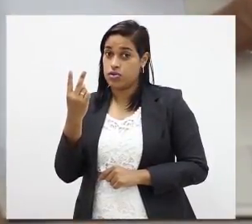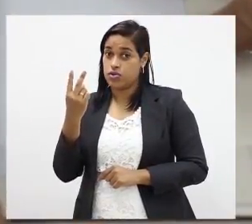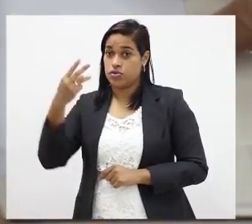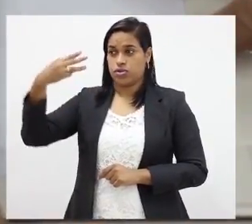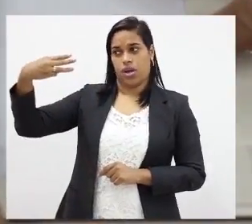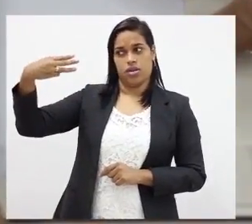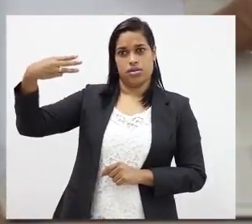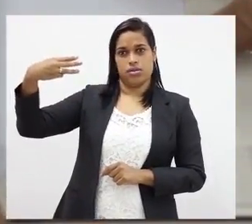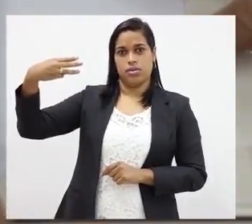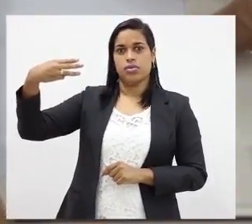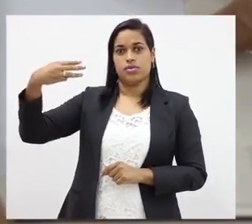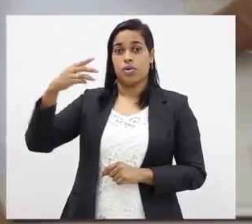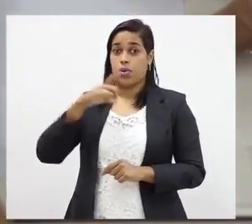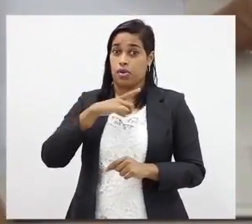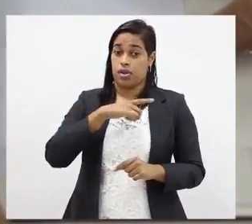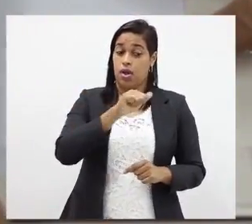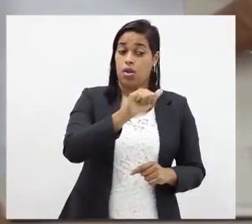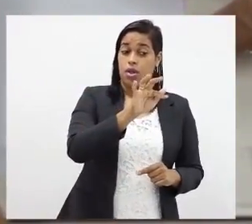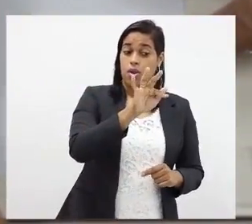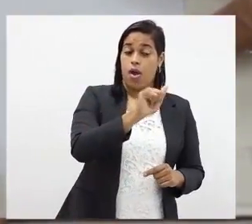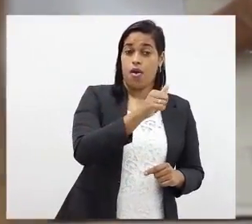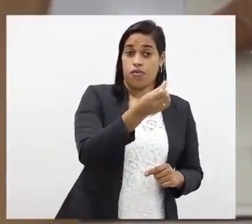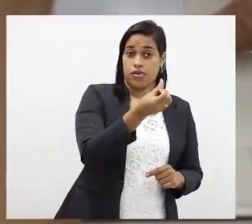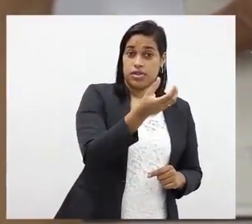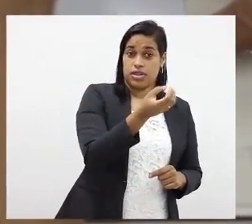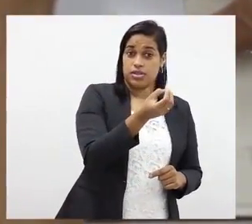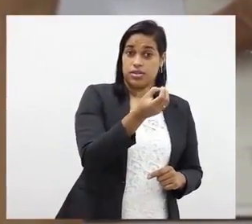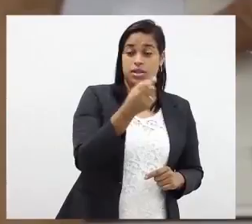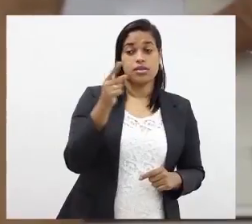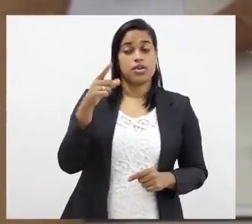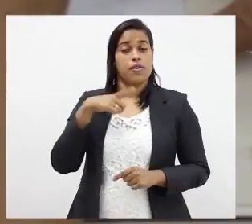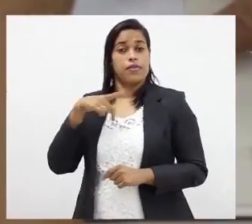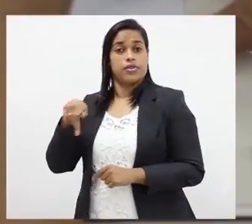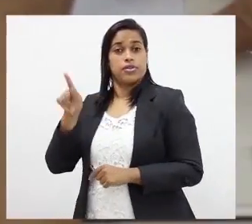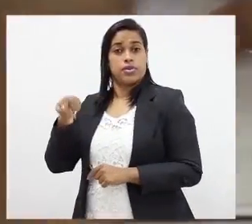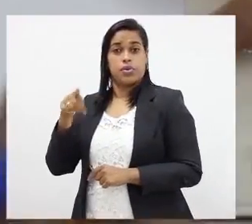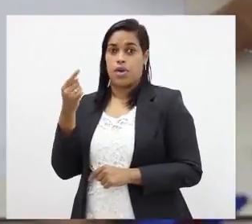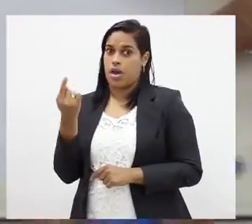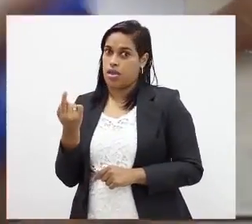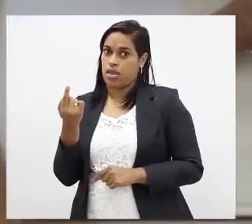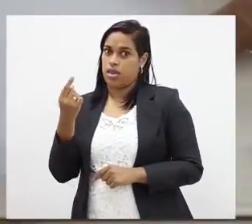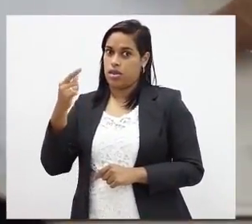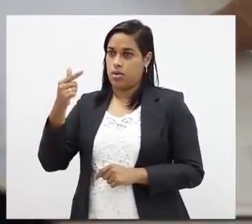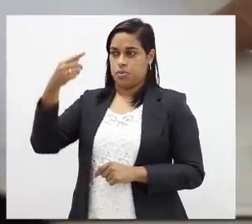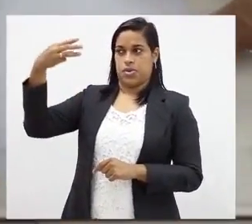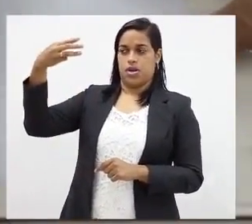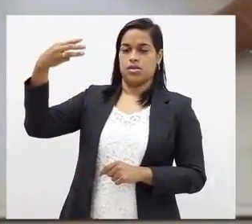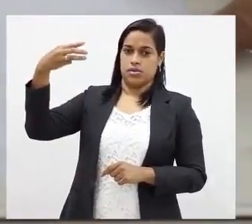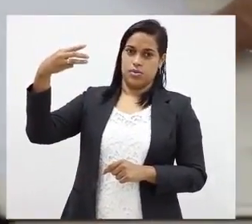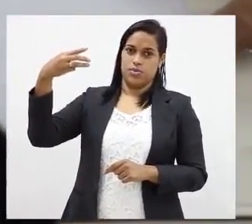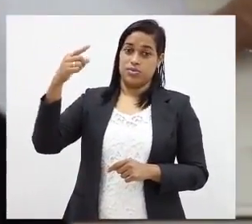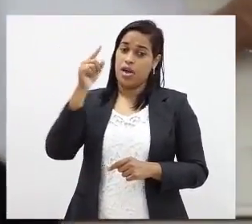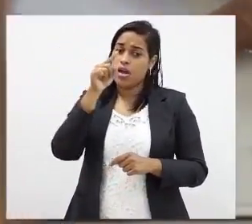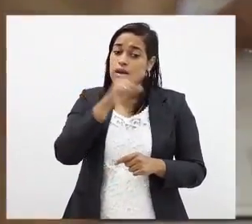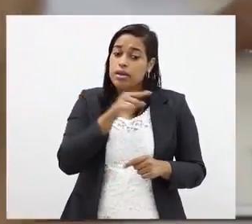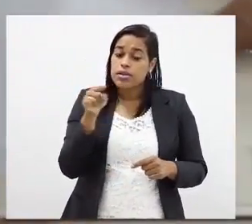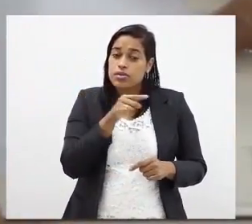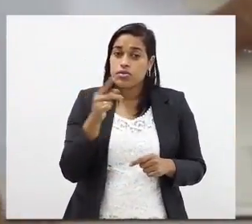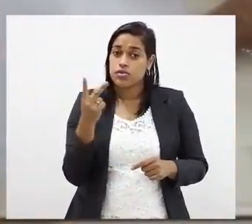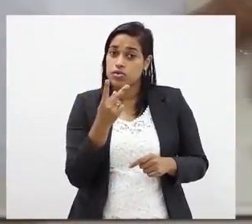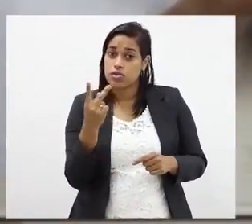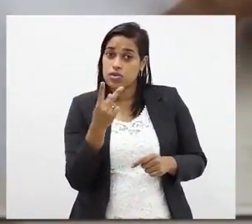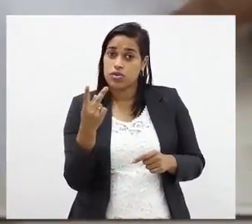2/3. Quando eu tenho uma alfa de 60, eu vou ter um K de 1/3. Na verdade, esses ângulos